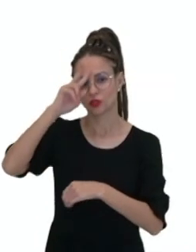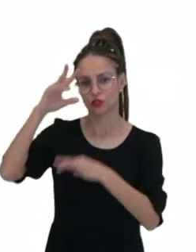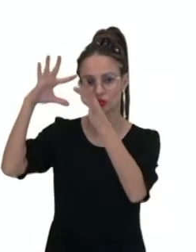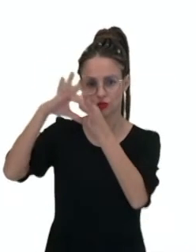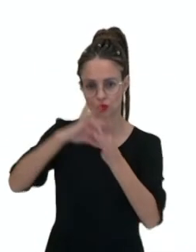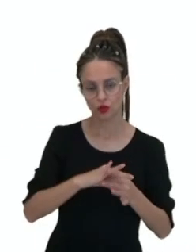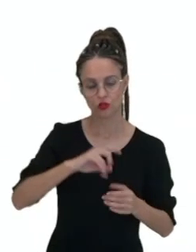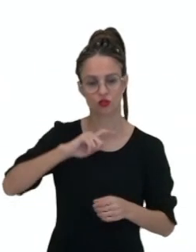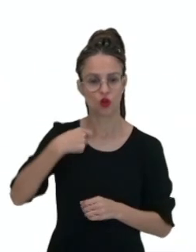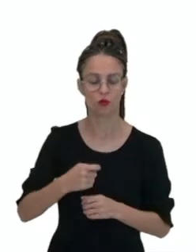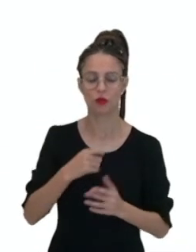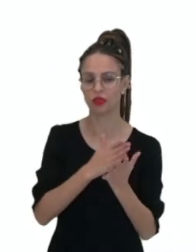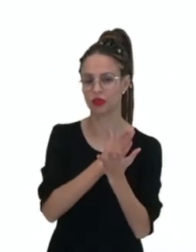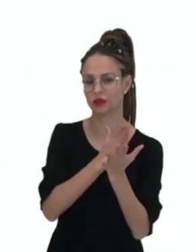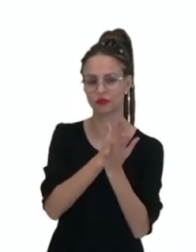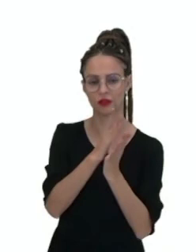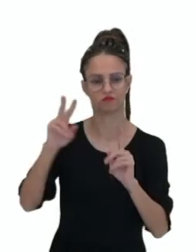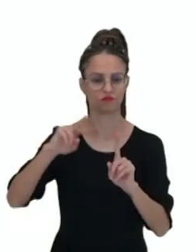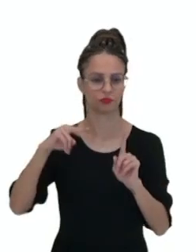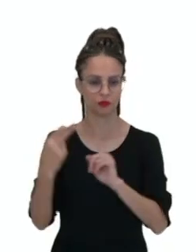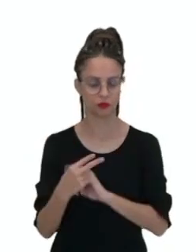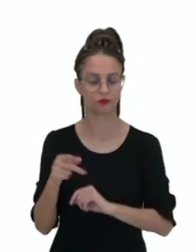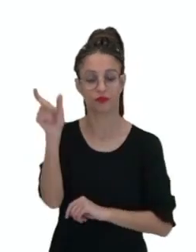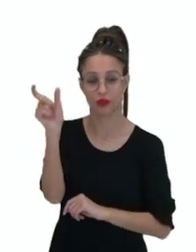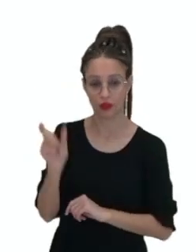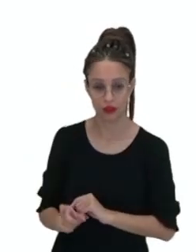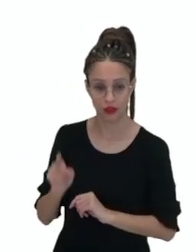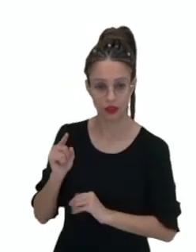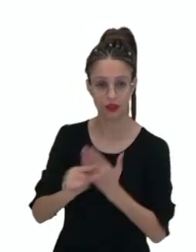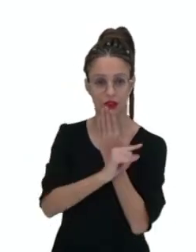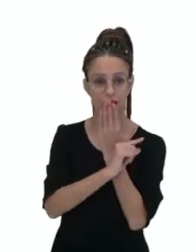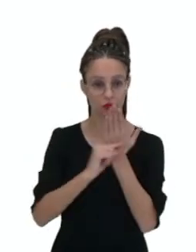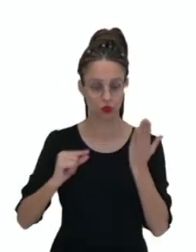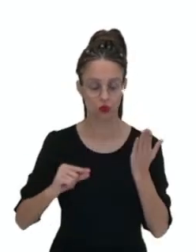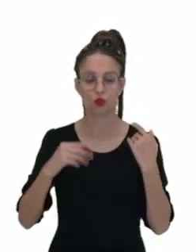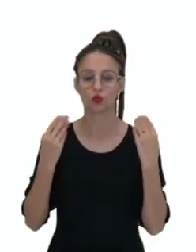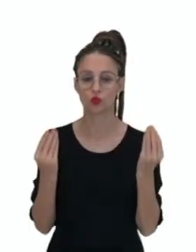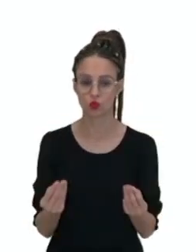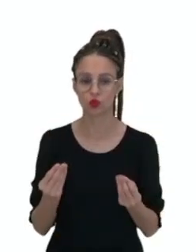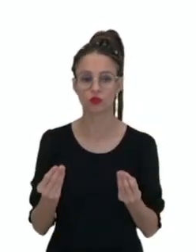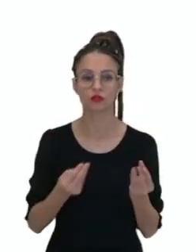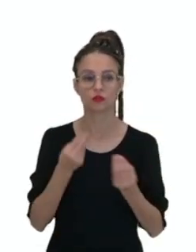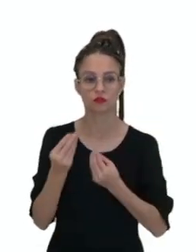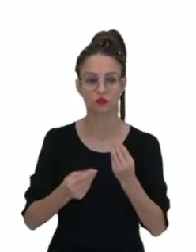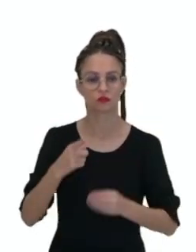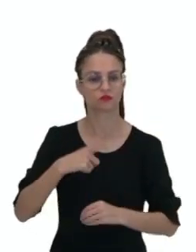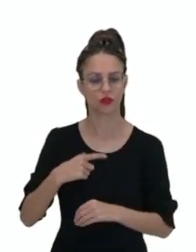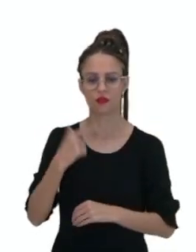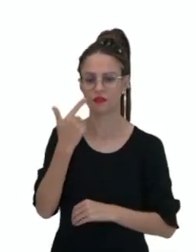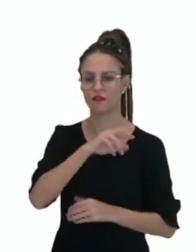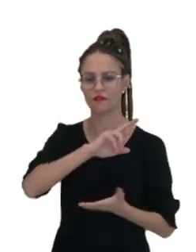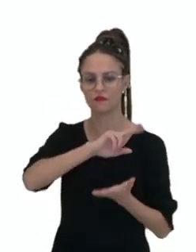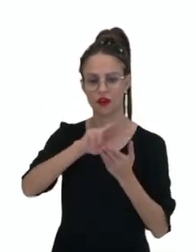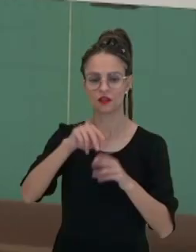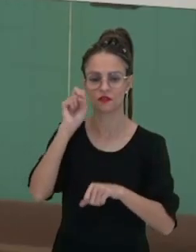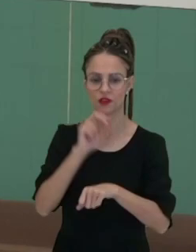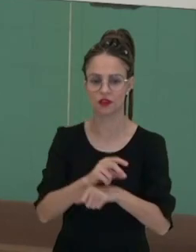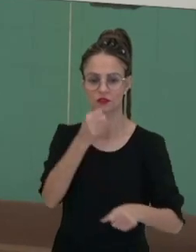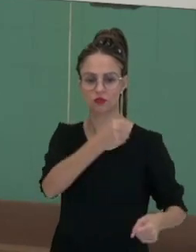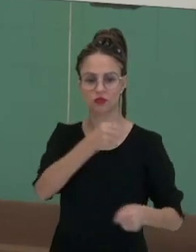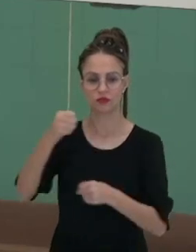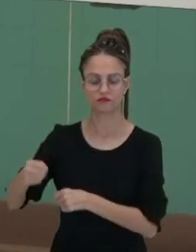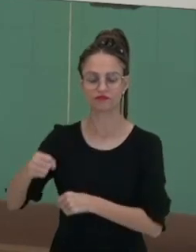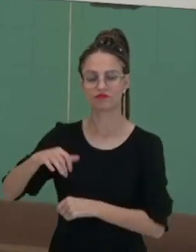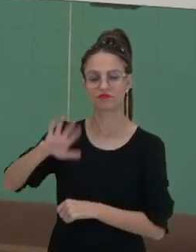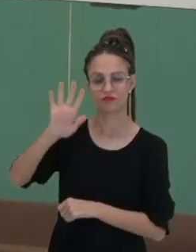diversas perspectivas. Gregório de Matos, apesar de ter tido diversos cargos de poder, resolve então